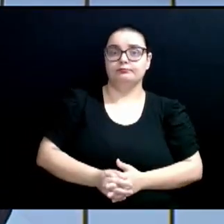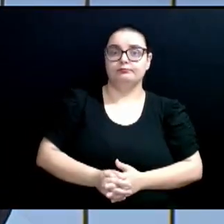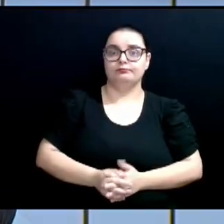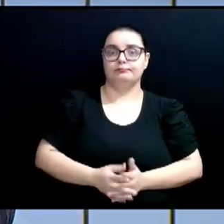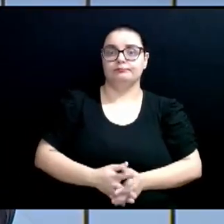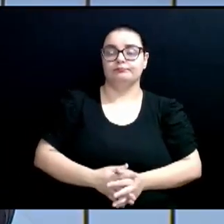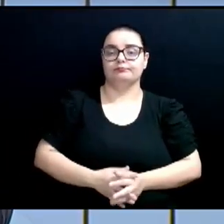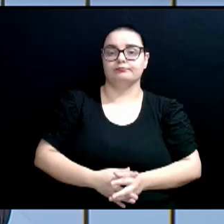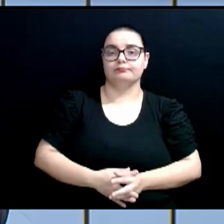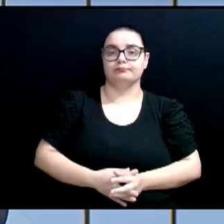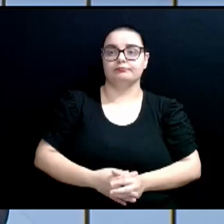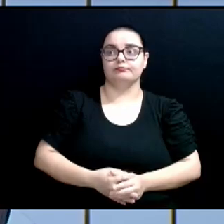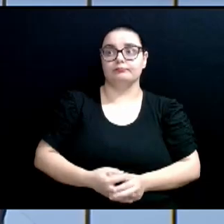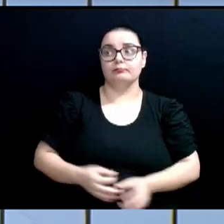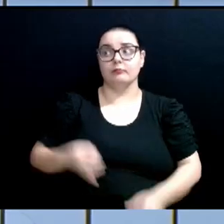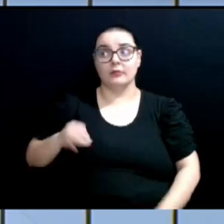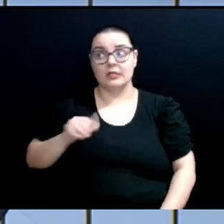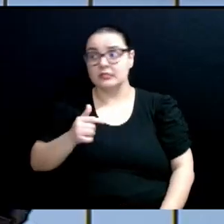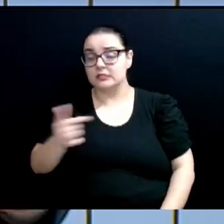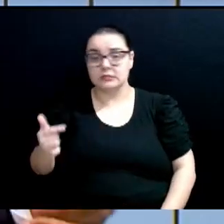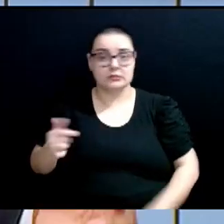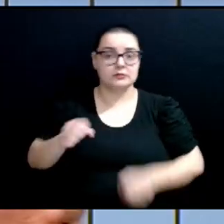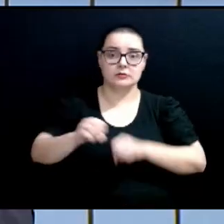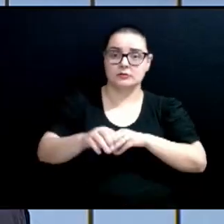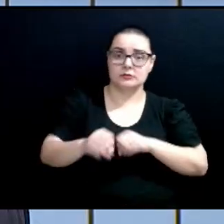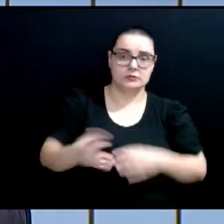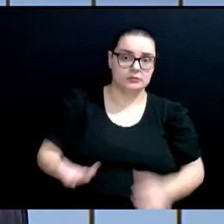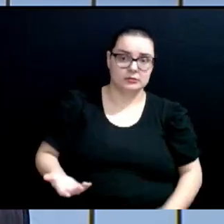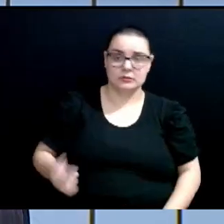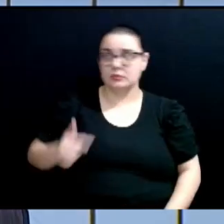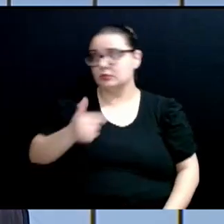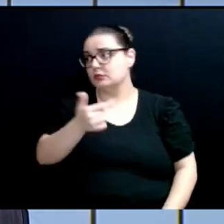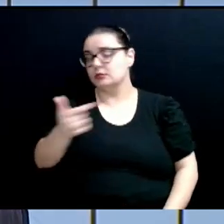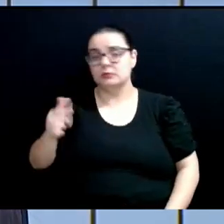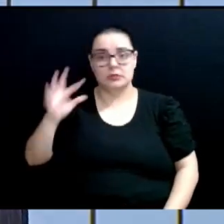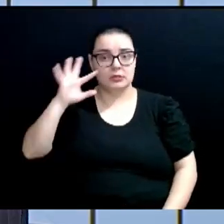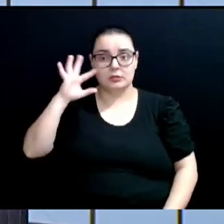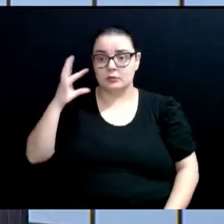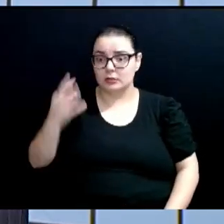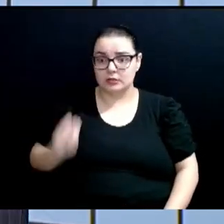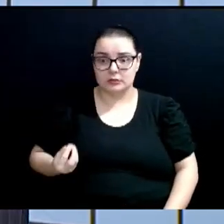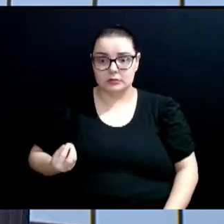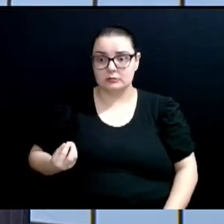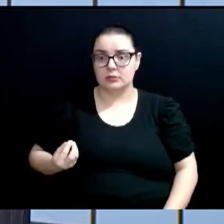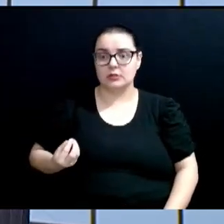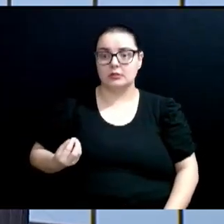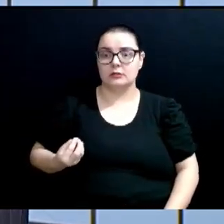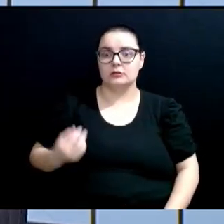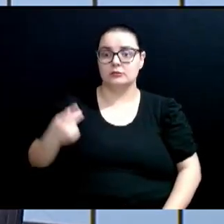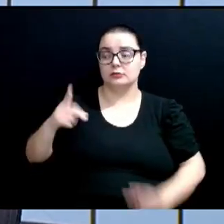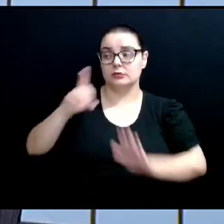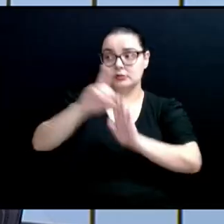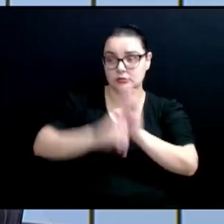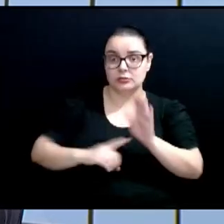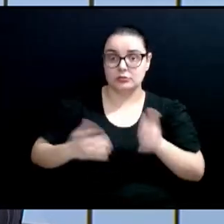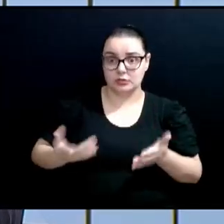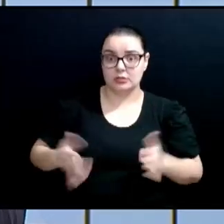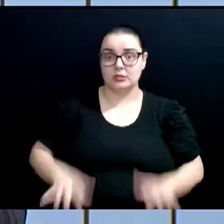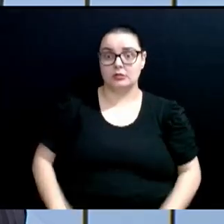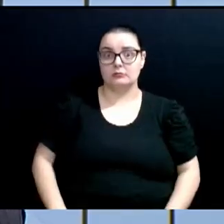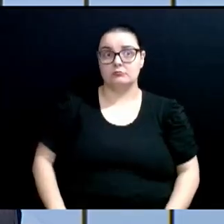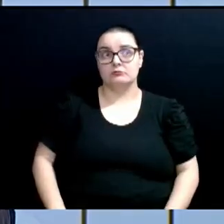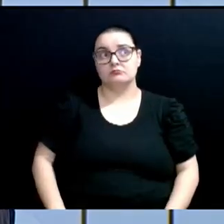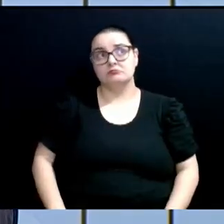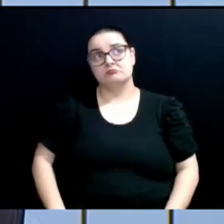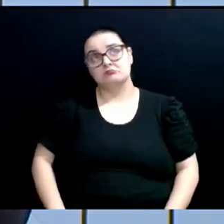se você não tem educação, não tem conhecimento de seus direitos, você,